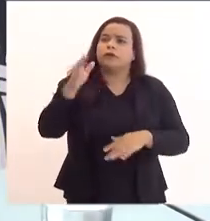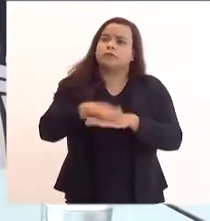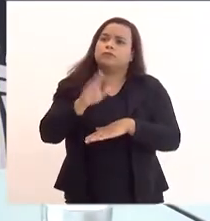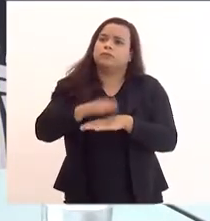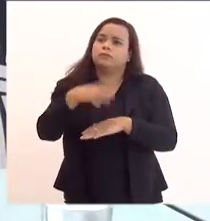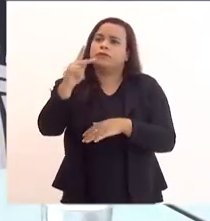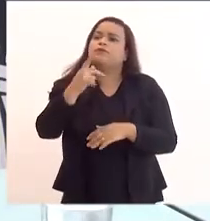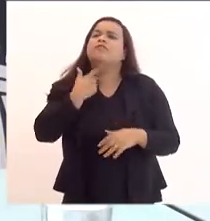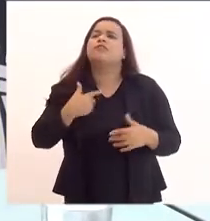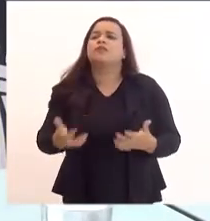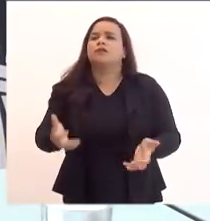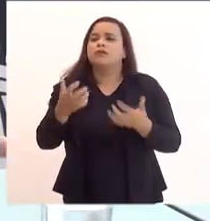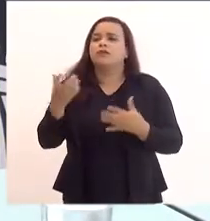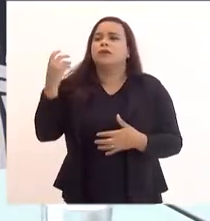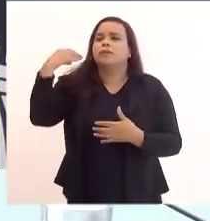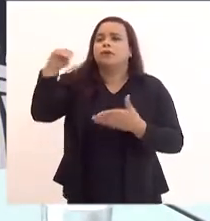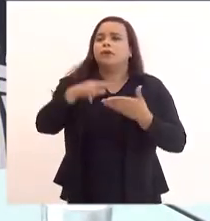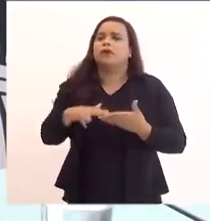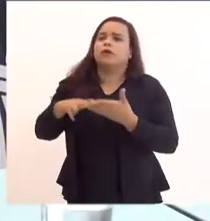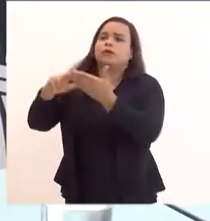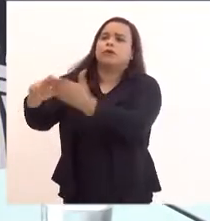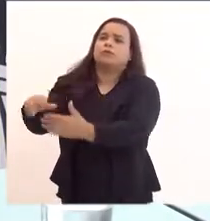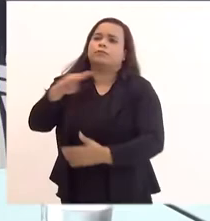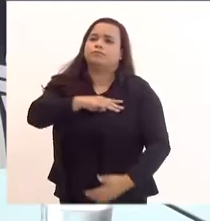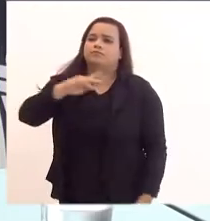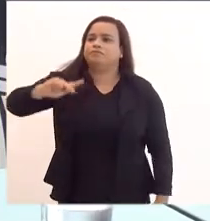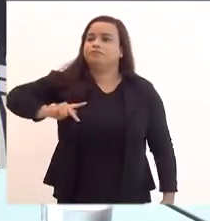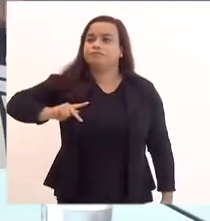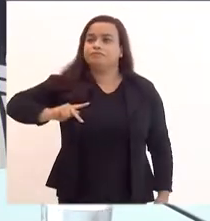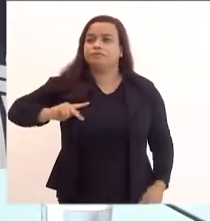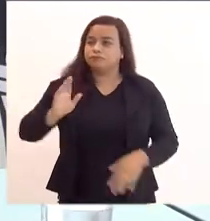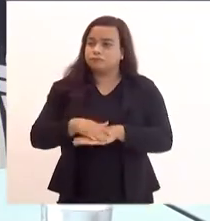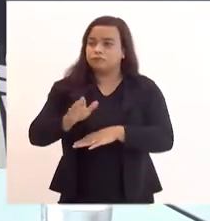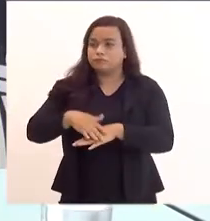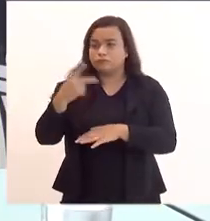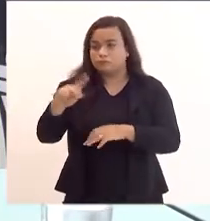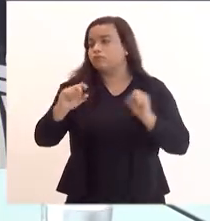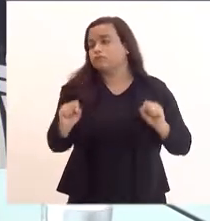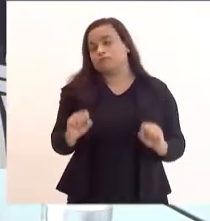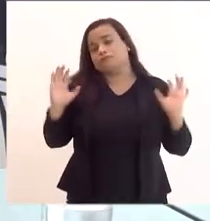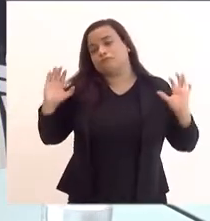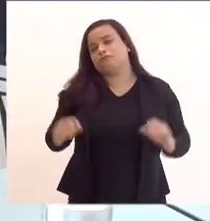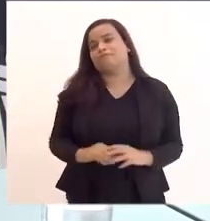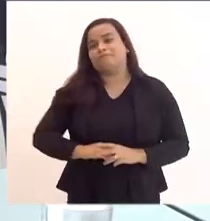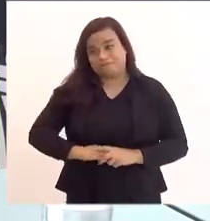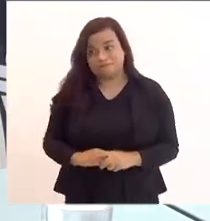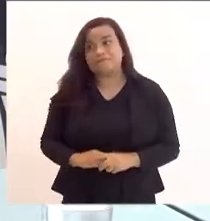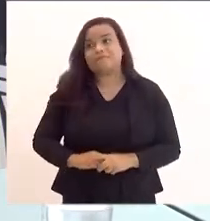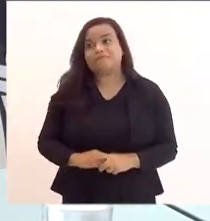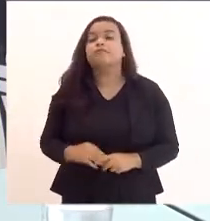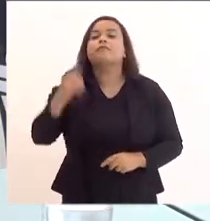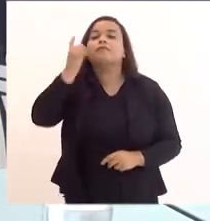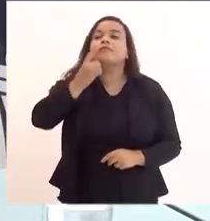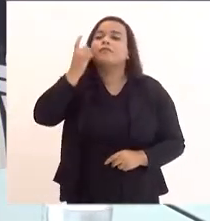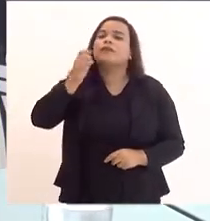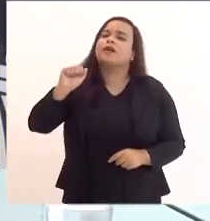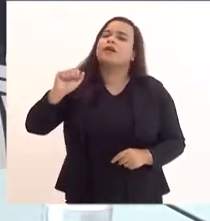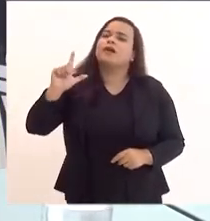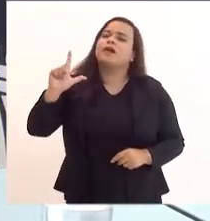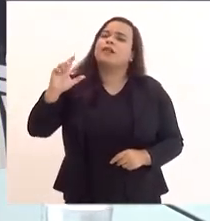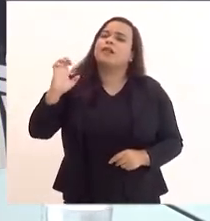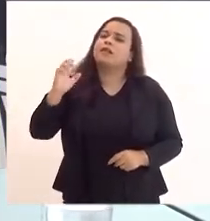voto, já publicado no Diário Oficial, e encaminha para o Ministério Público. Ponto. O deputado Alexandre Santos apresentou o voto